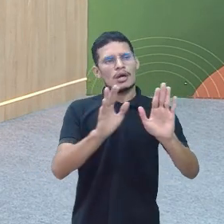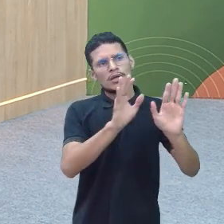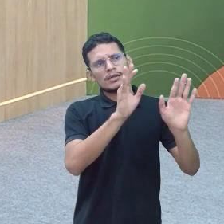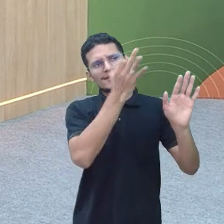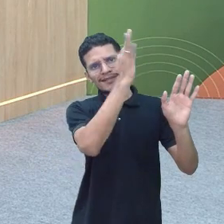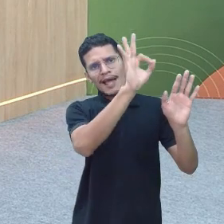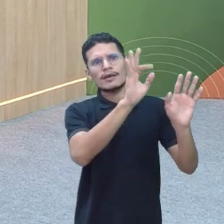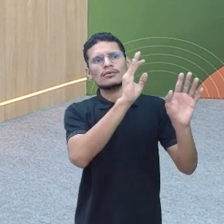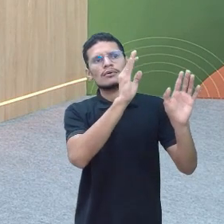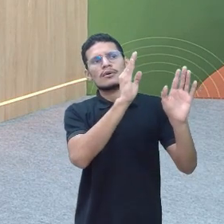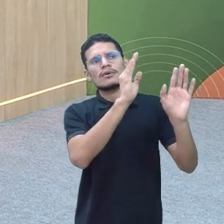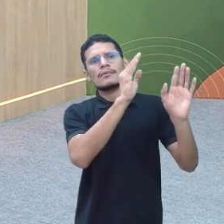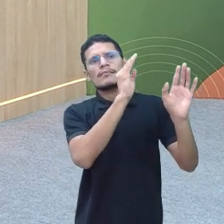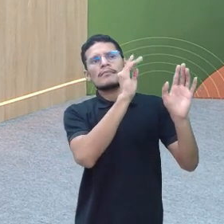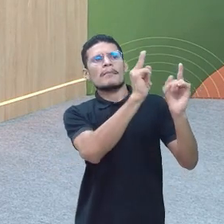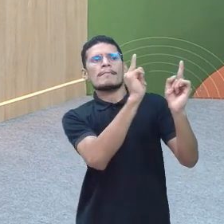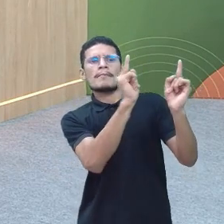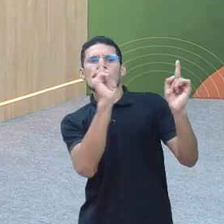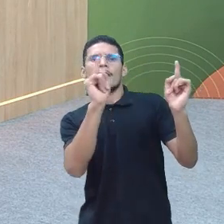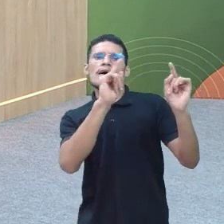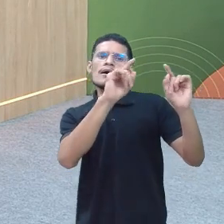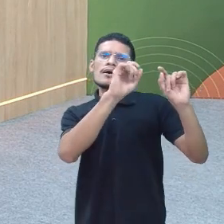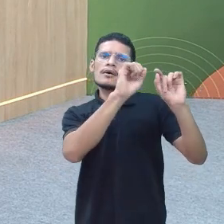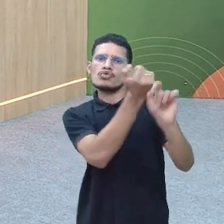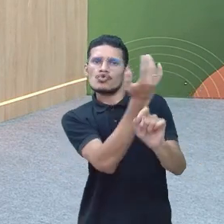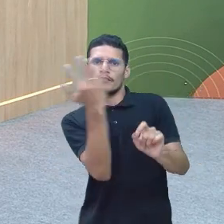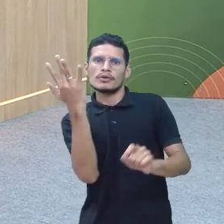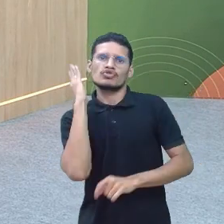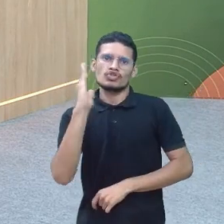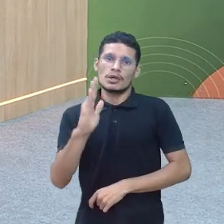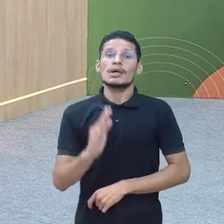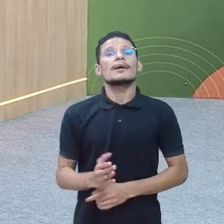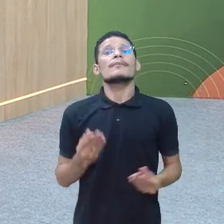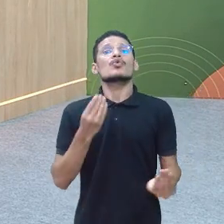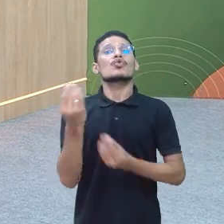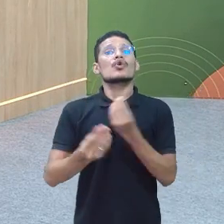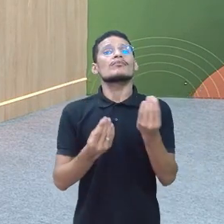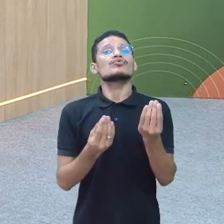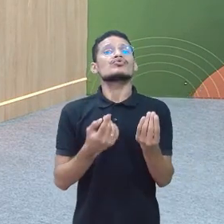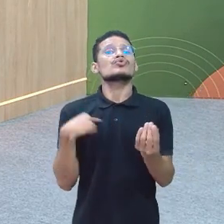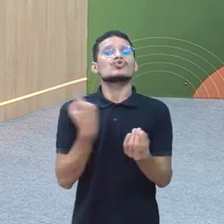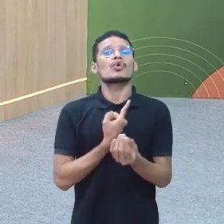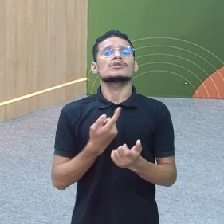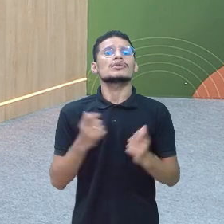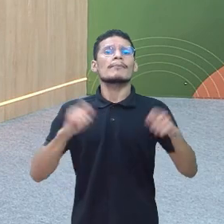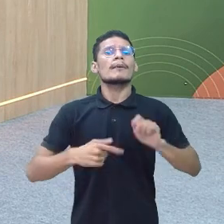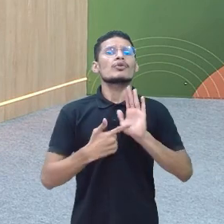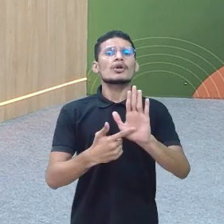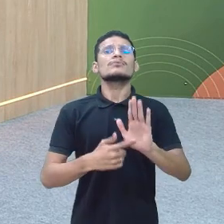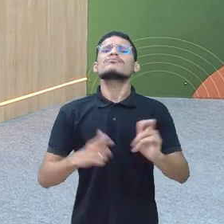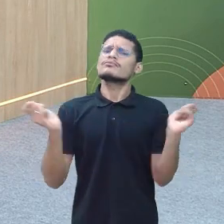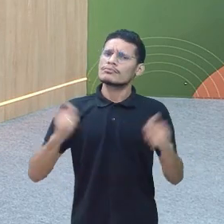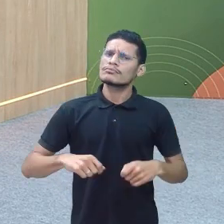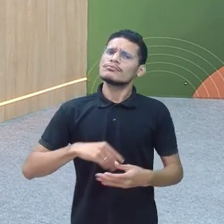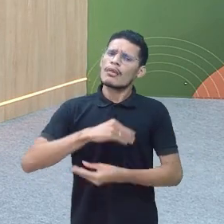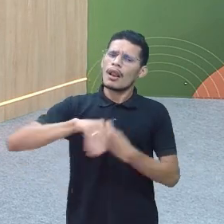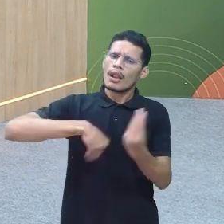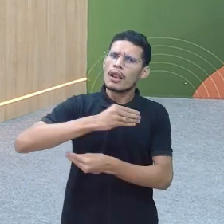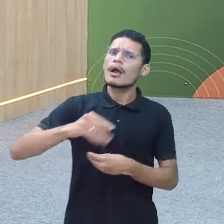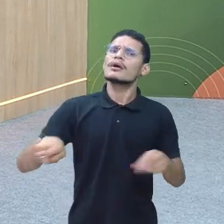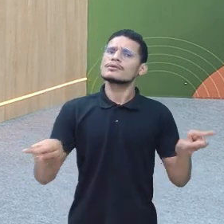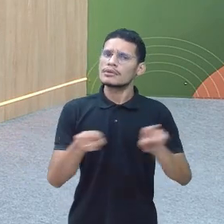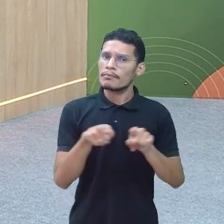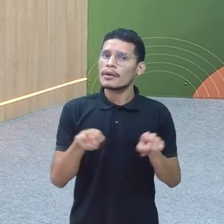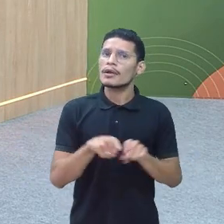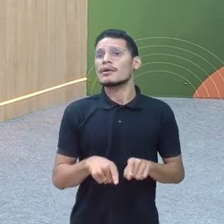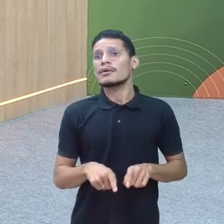para facilitar. Mas a gente poderia colocar esses números bagunçados, né? Todos desorganizados, para que a gente